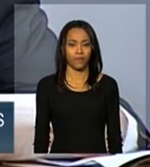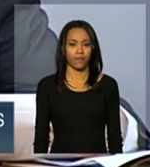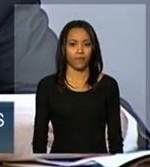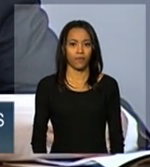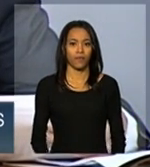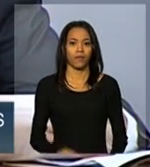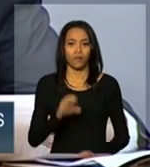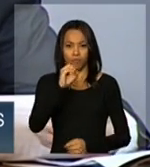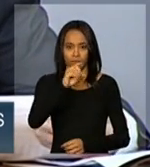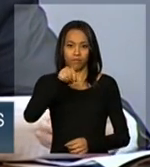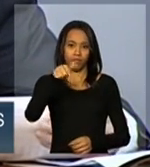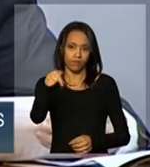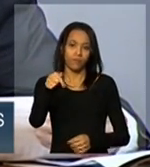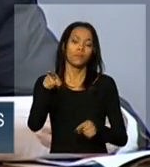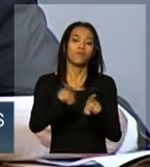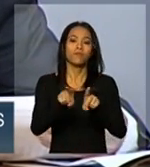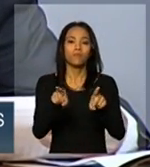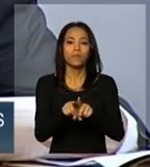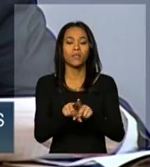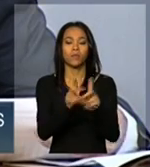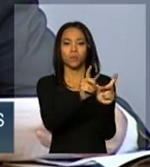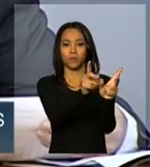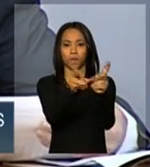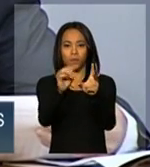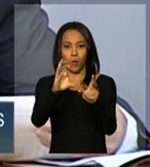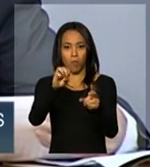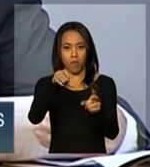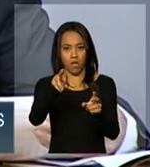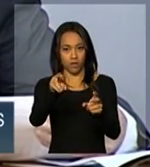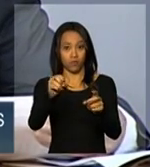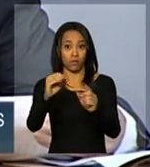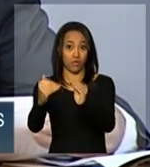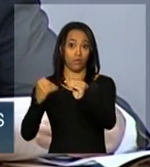0,7%, e puxado também pelo comércio, que cresceu